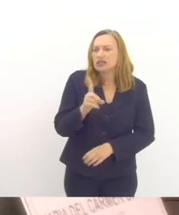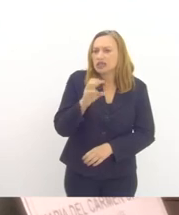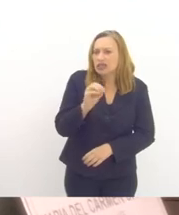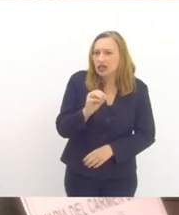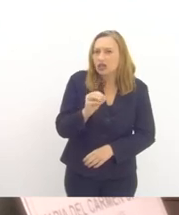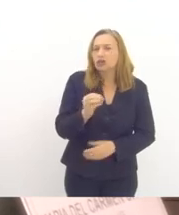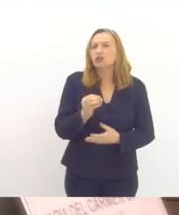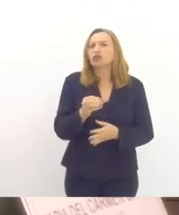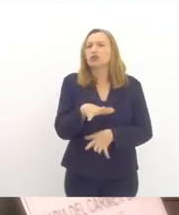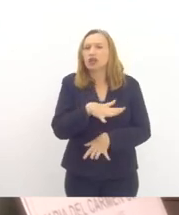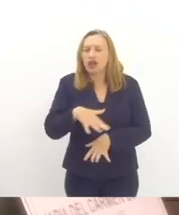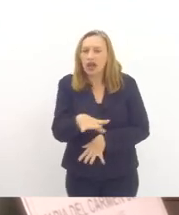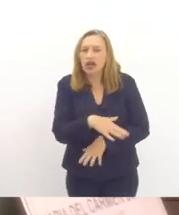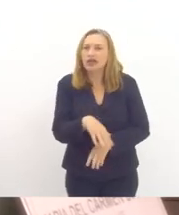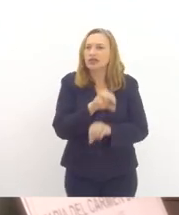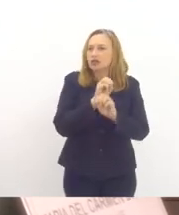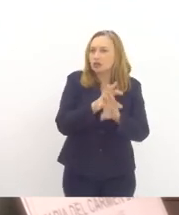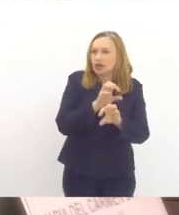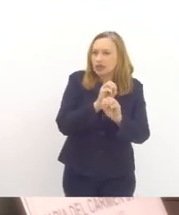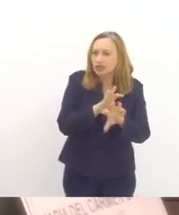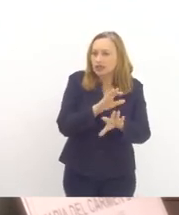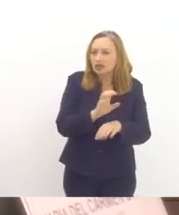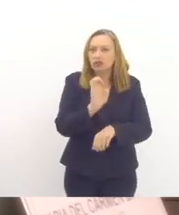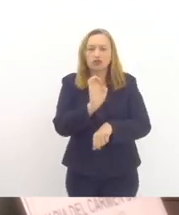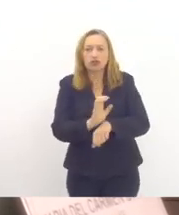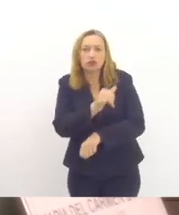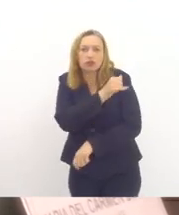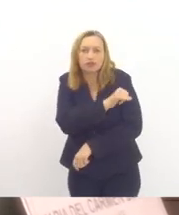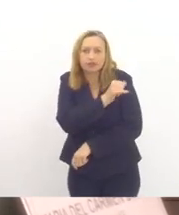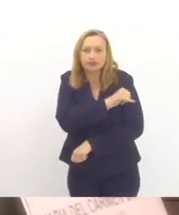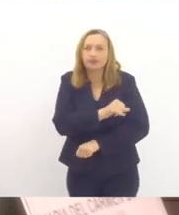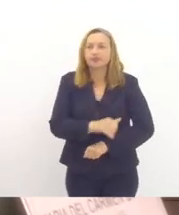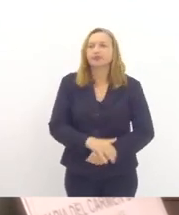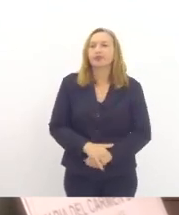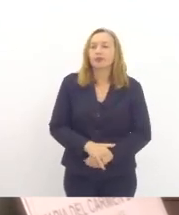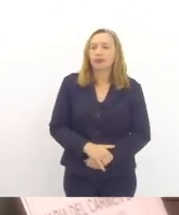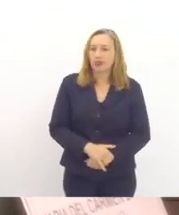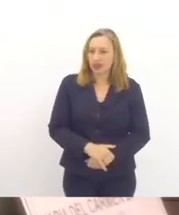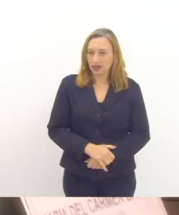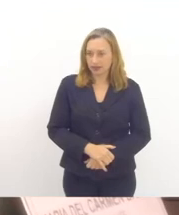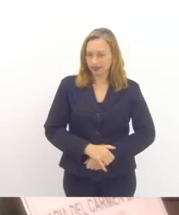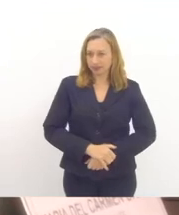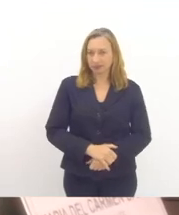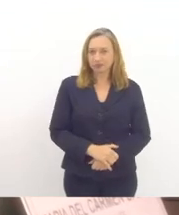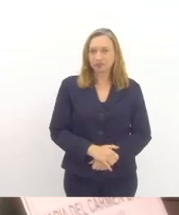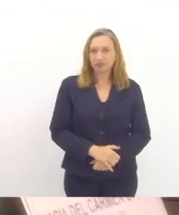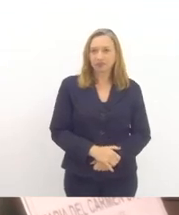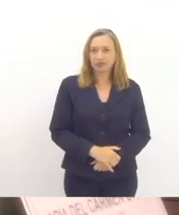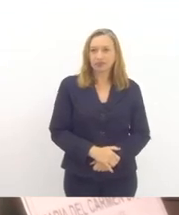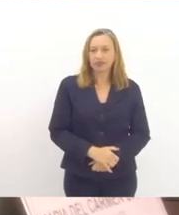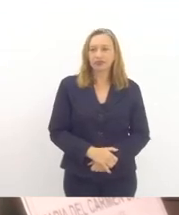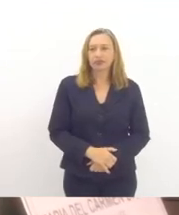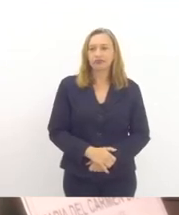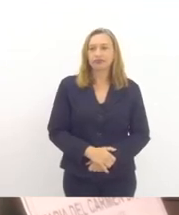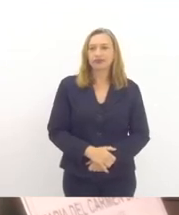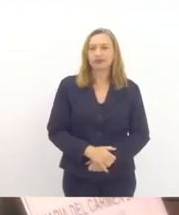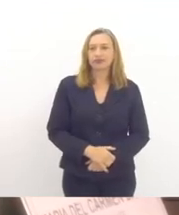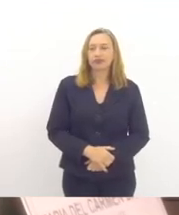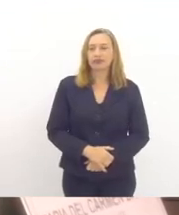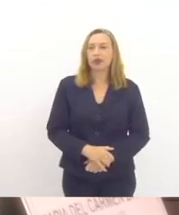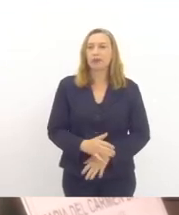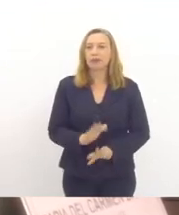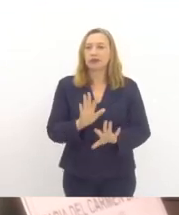no âmbito já da educação do Estado do Rio de Janeiro, o parecer CNE,